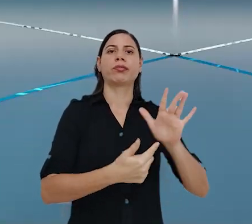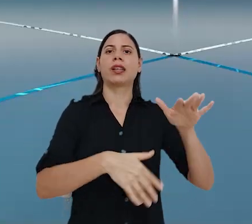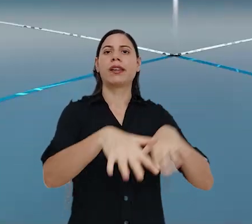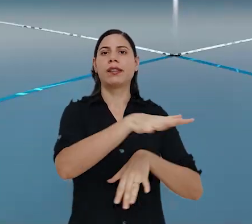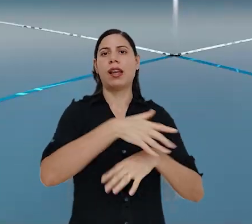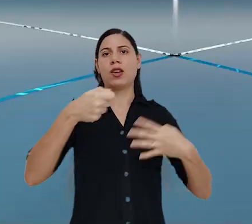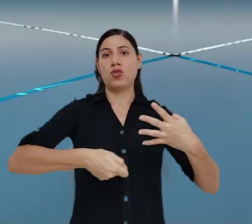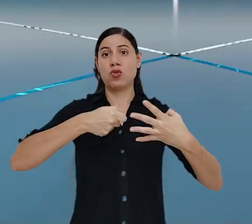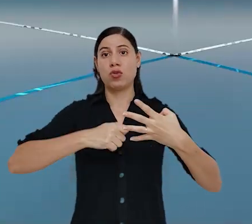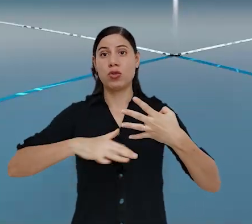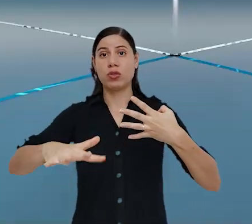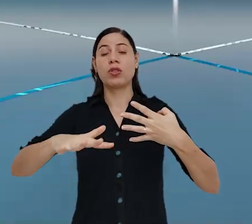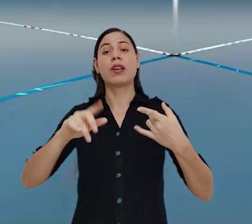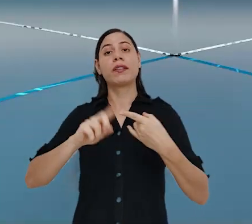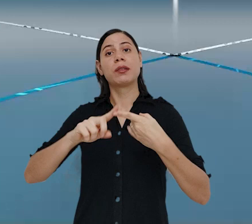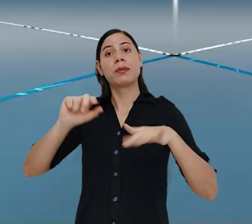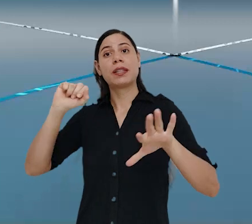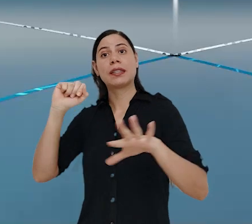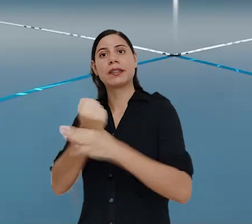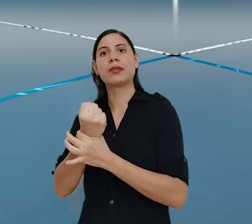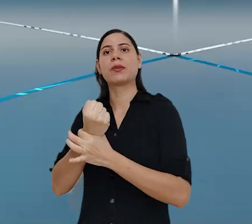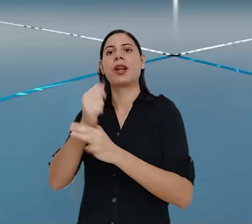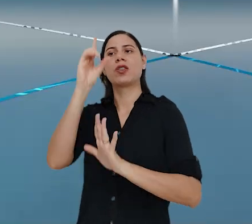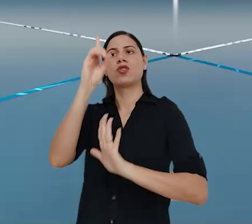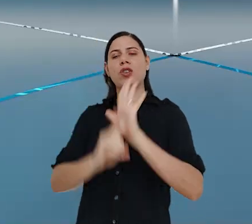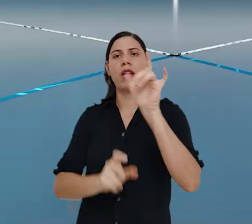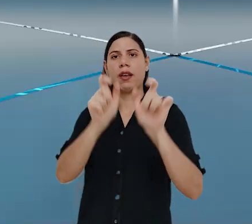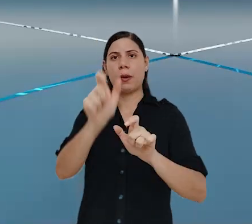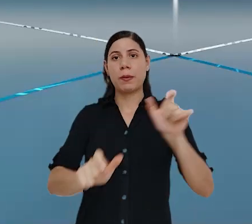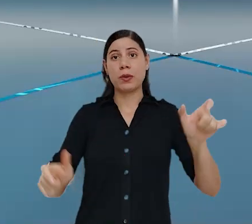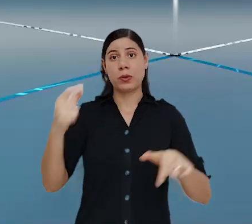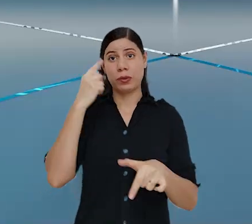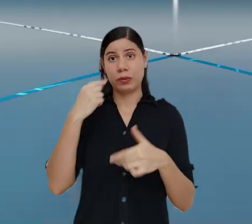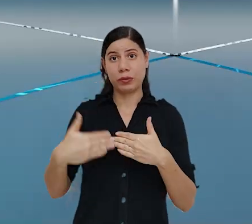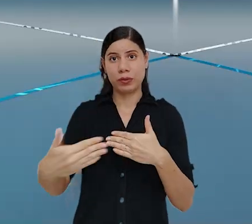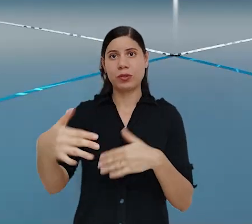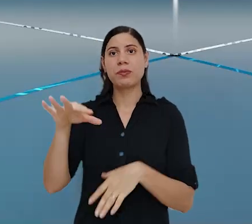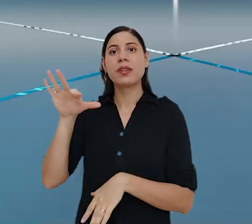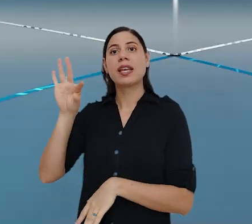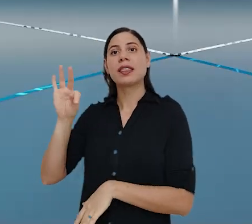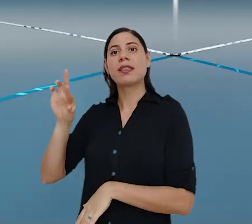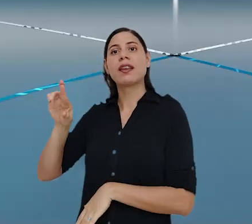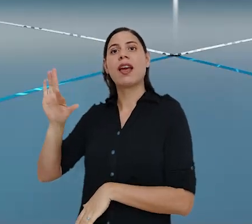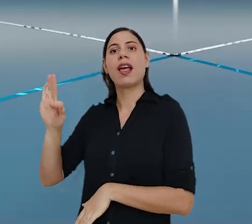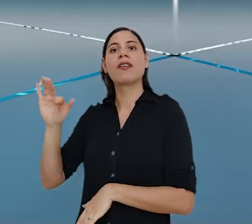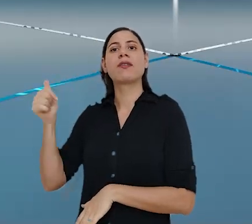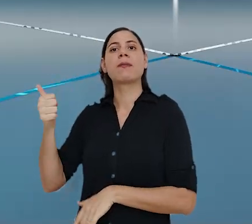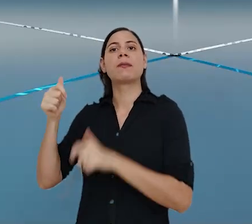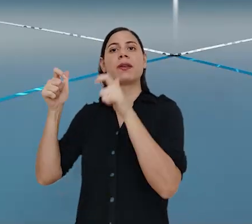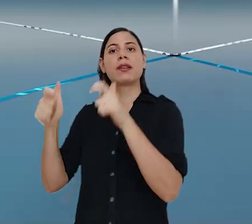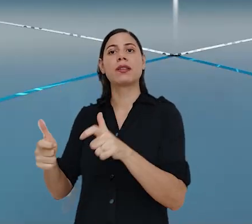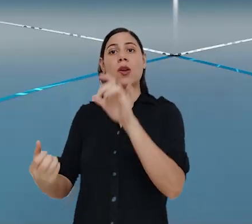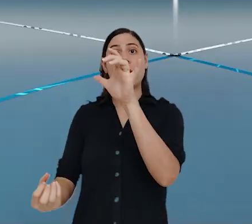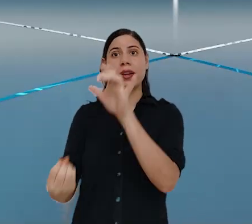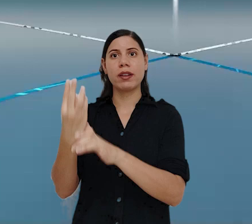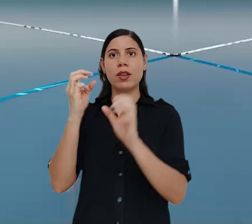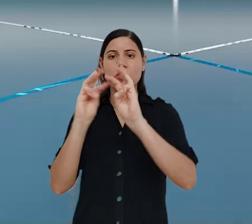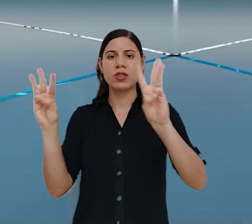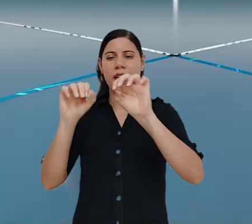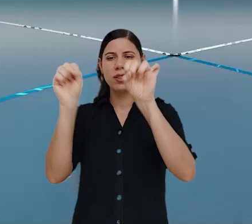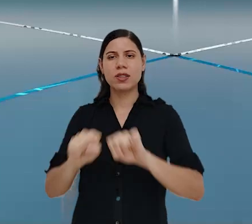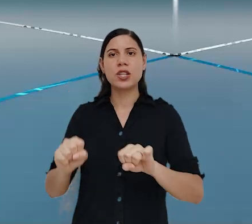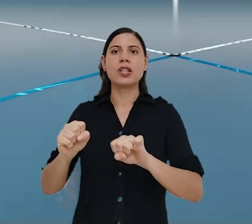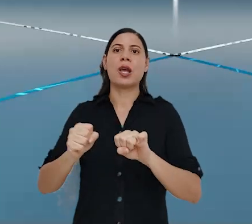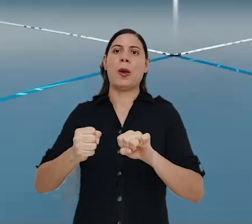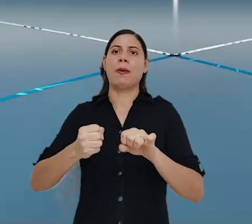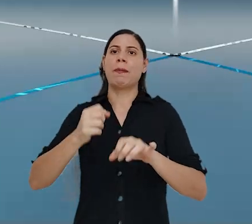prestação jurisdicional e garantir direitos aos cidadãos. Confira comigo. TRF da Primeira Região lança